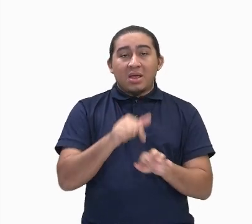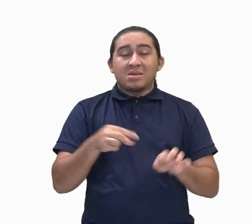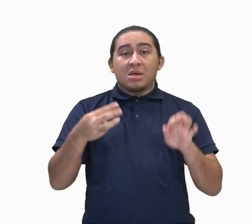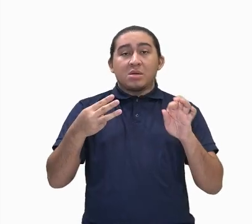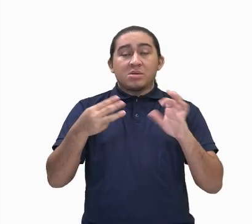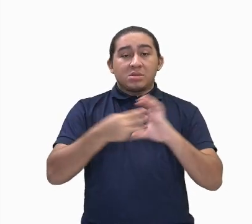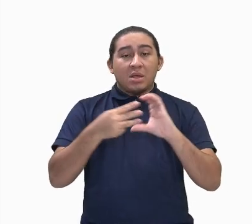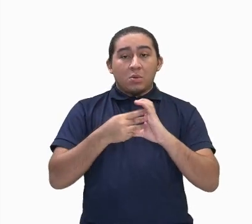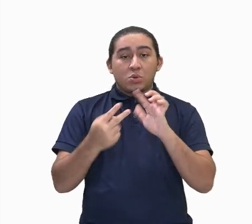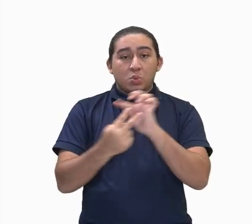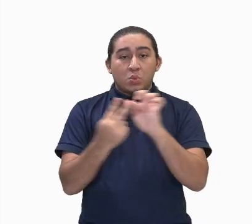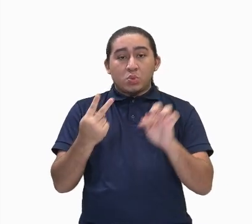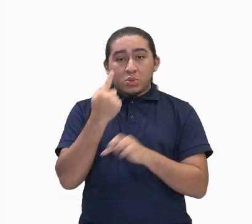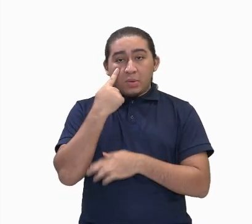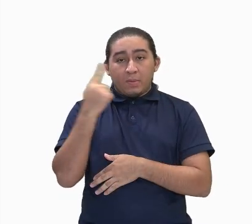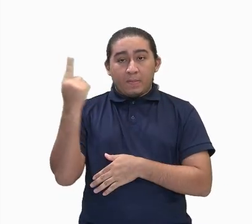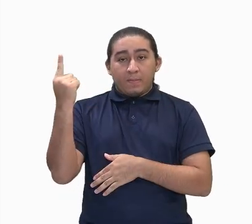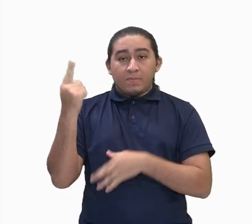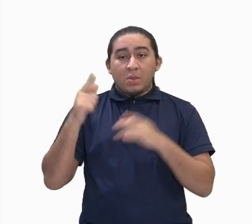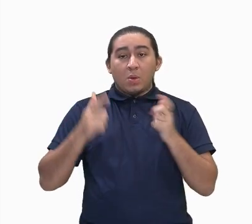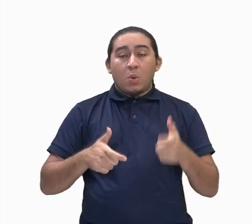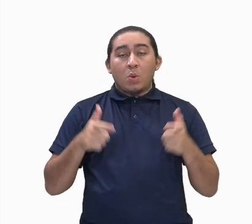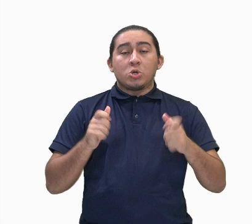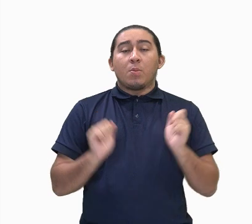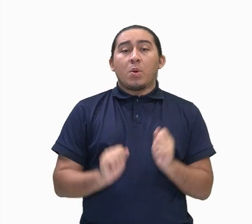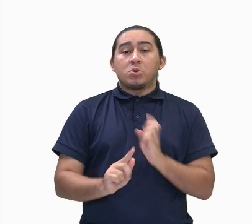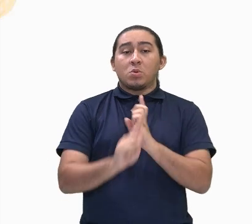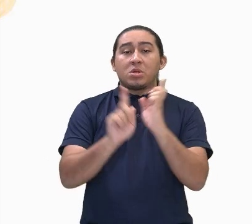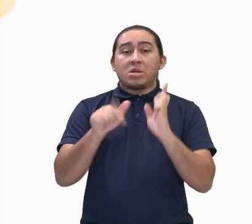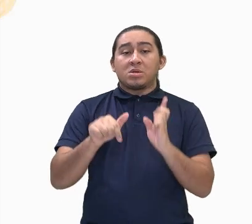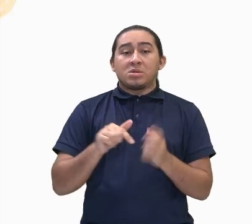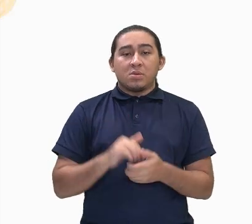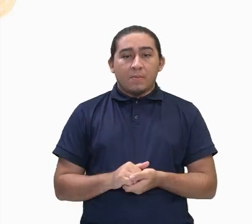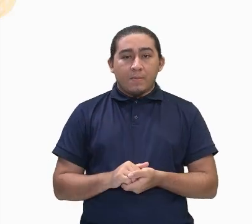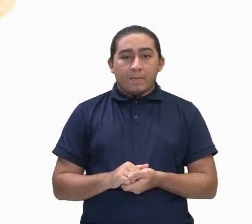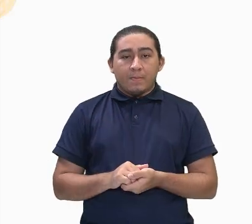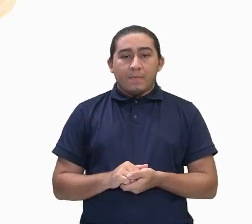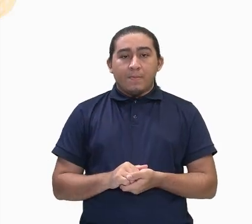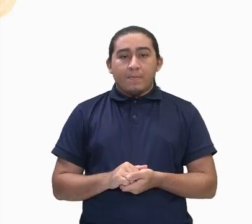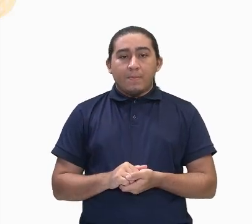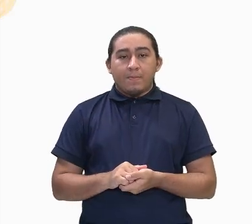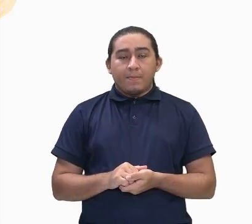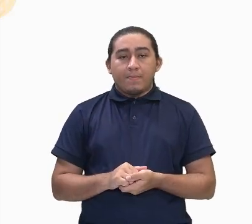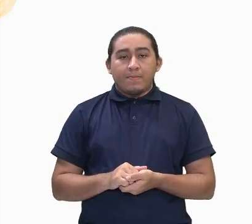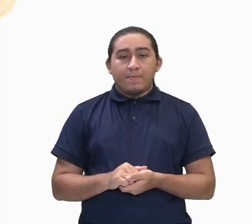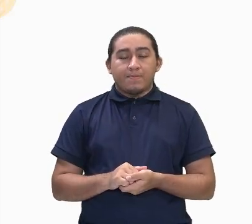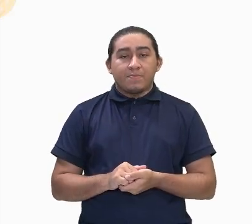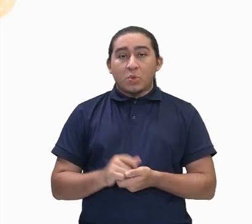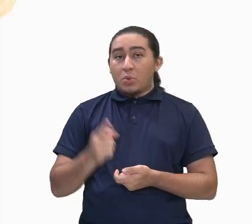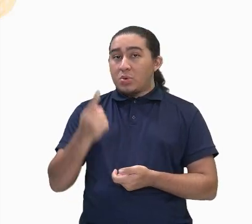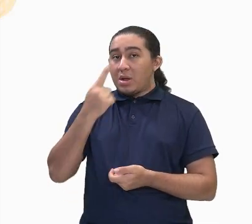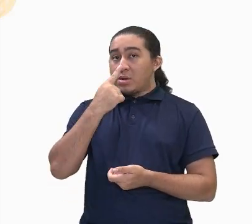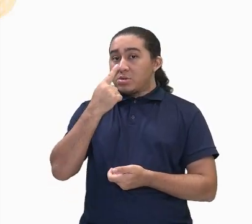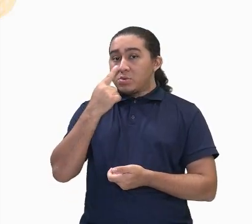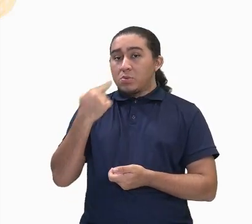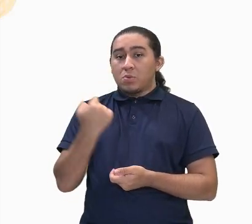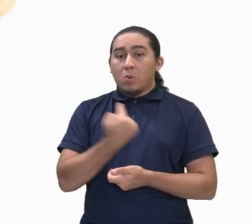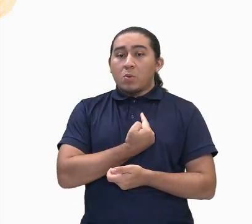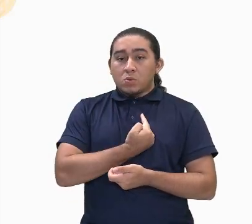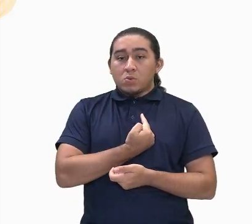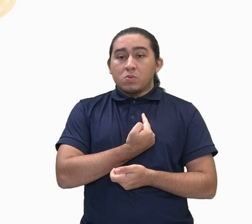e condrócitos. Onde que a gente pode encontrar o tecido cartilaginoso? Olha aí na próxima imagem, na ponta aí do nosso nariz, né? Aí